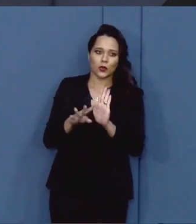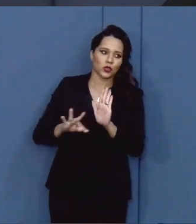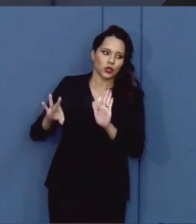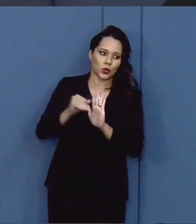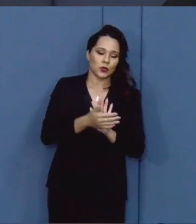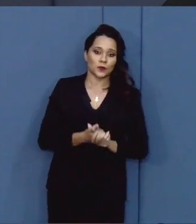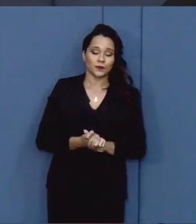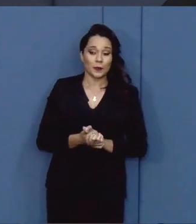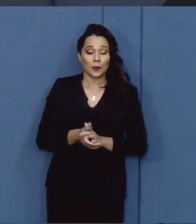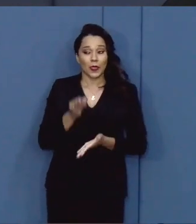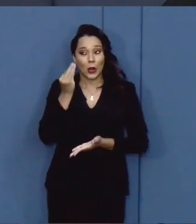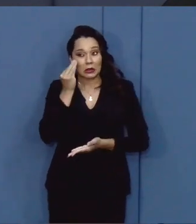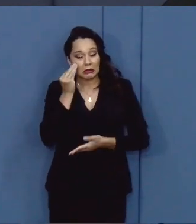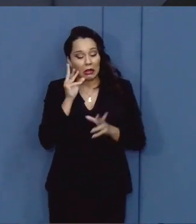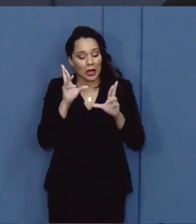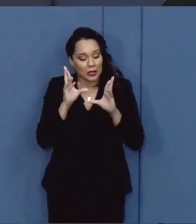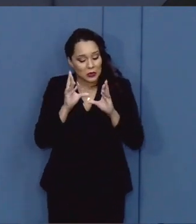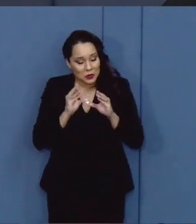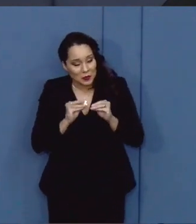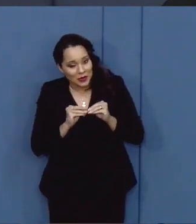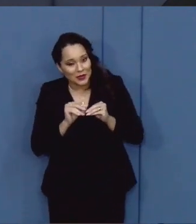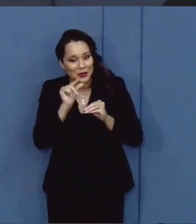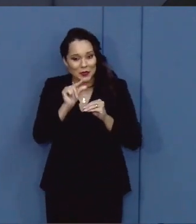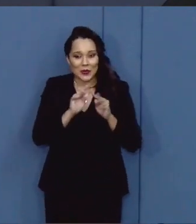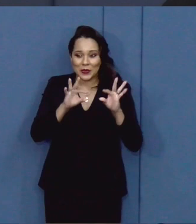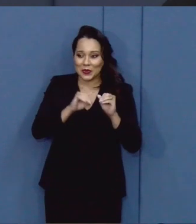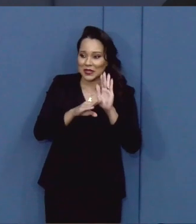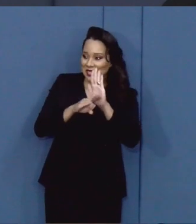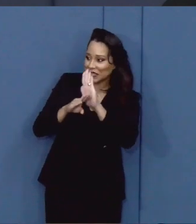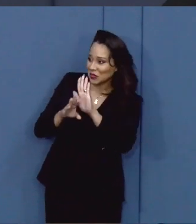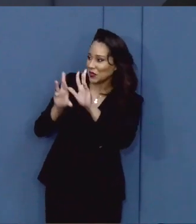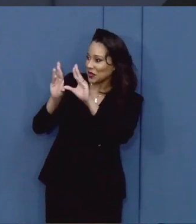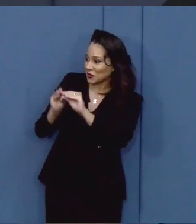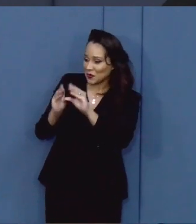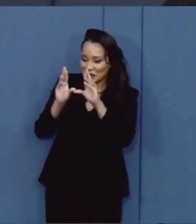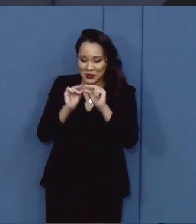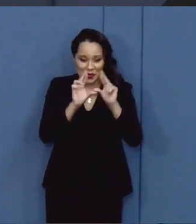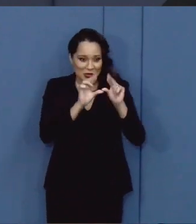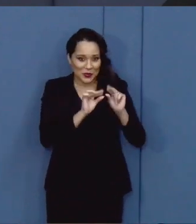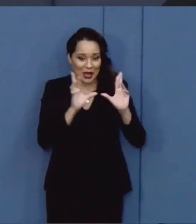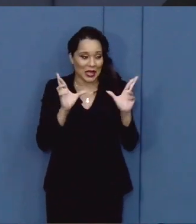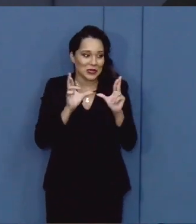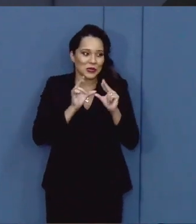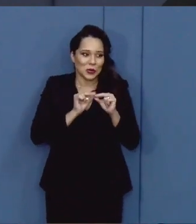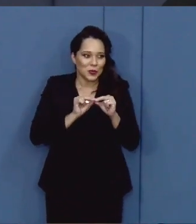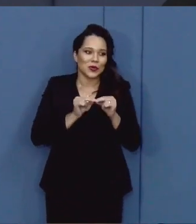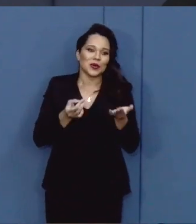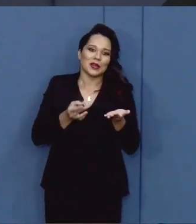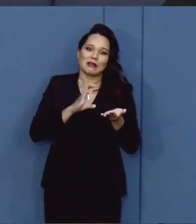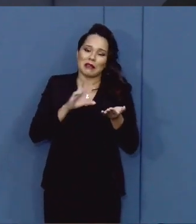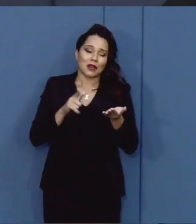todos. Eu tentei sintetizar um pouco todas as contribuições, claro que eu devo